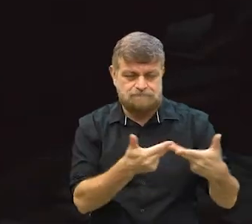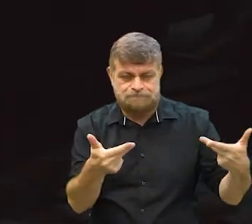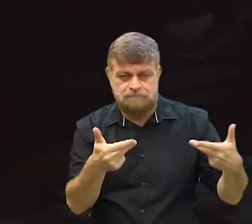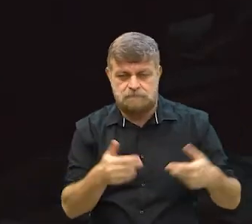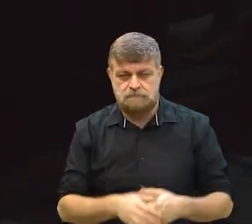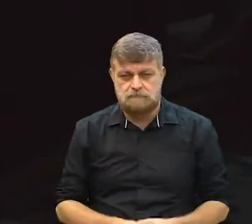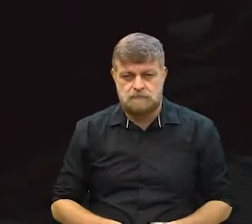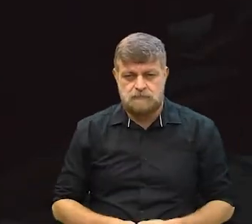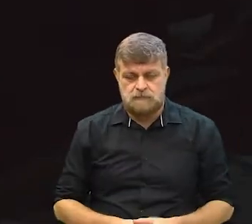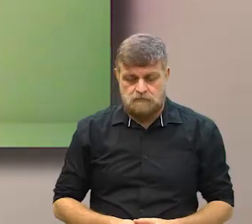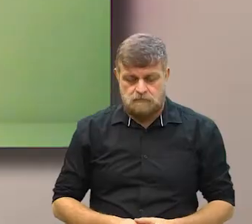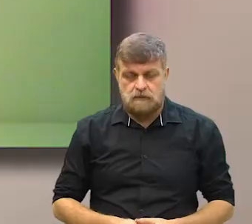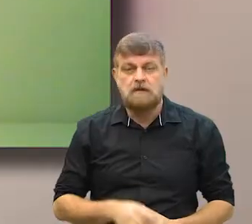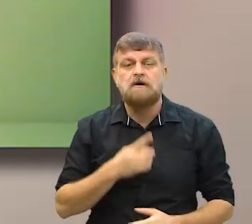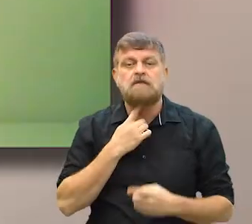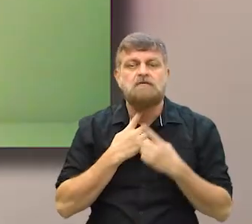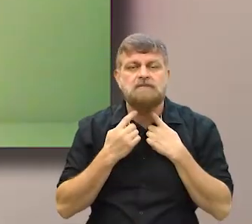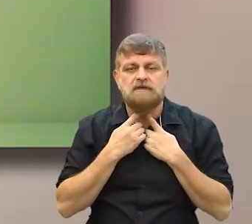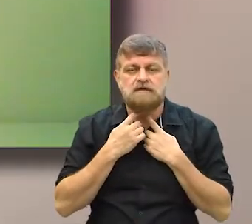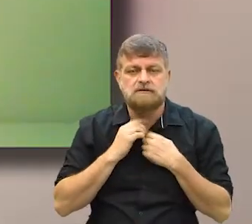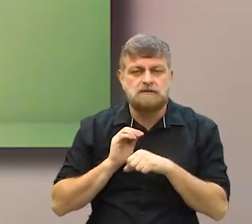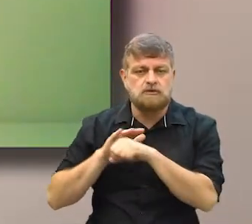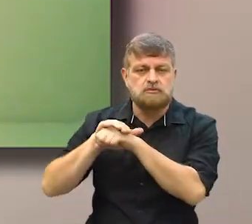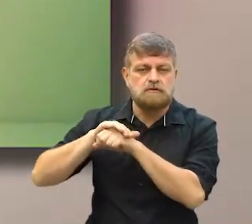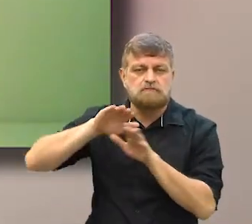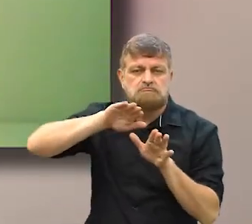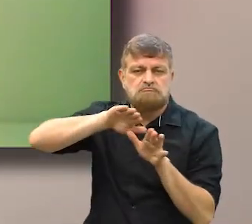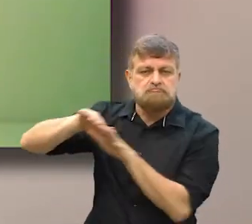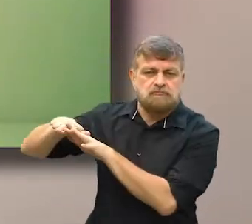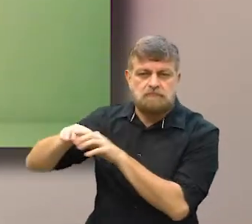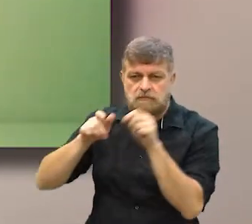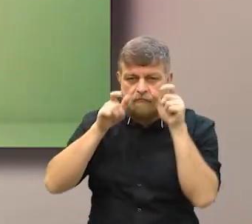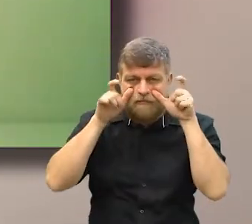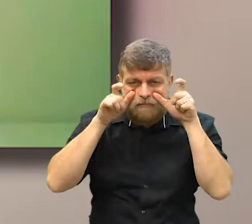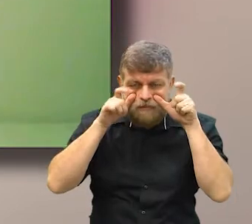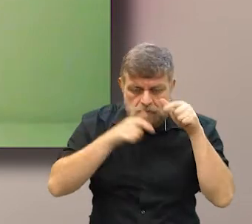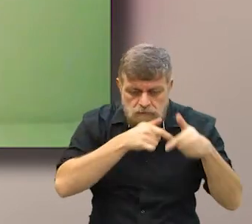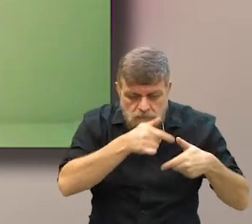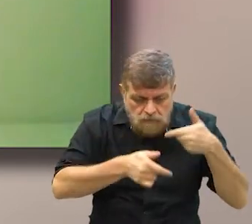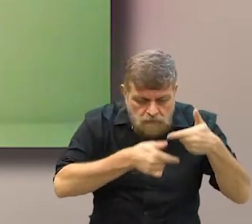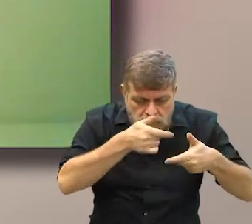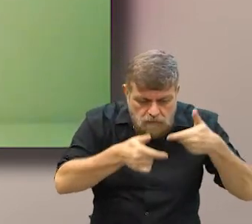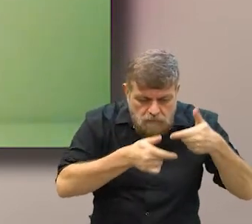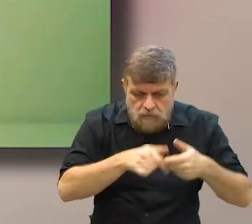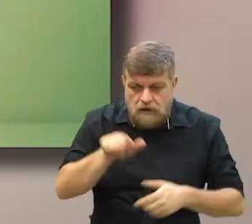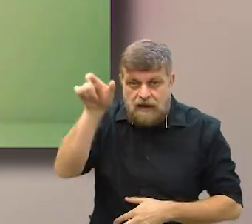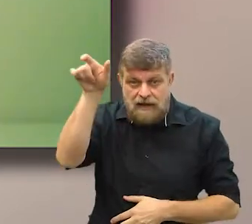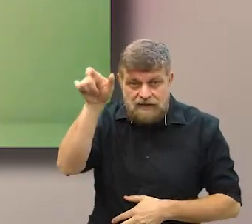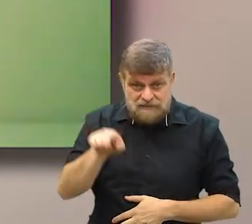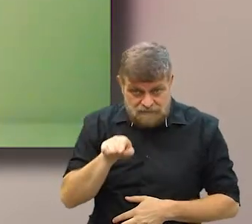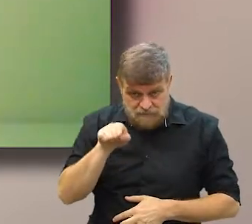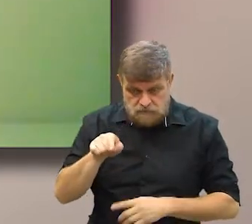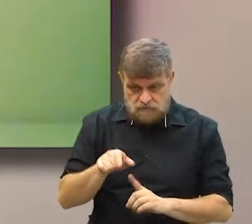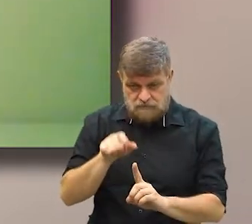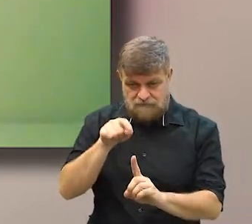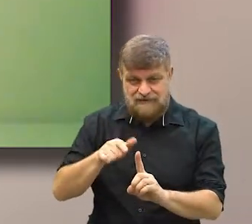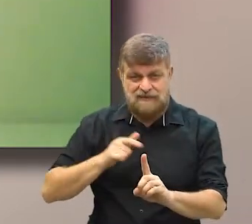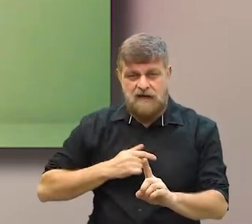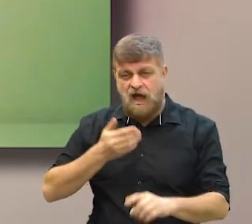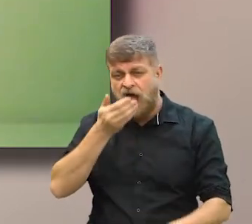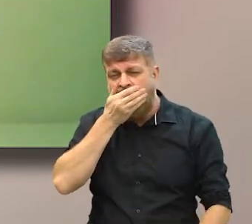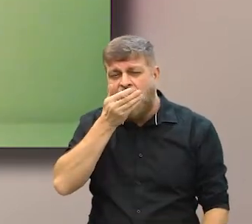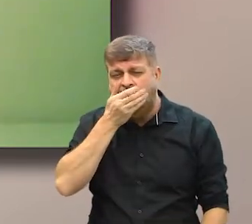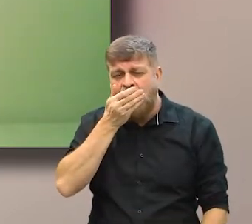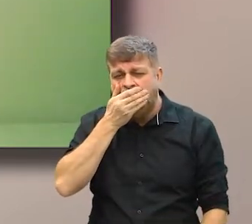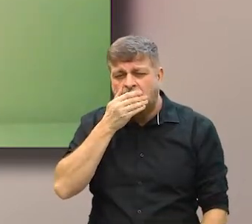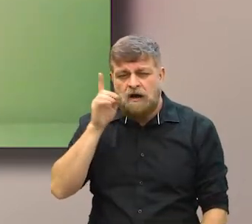outras coisas e ele voluntariamente deixa o sono de lado para ficar acordado fazendo alguma coisa. Esses indivíduos vão ter